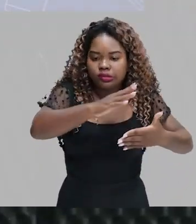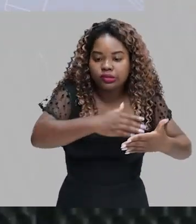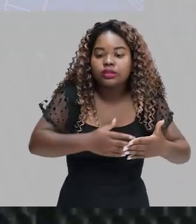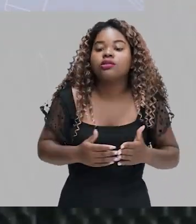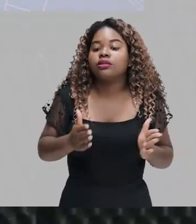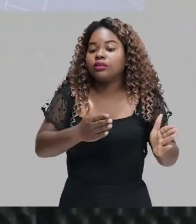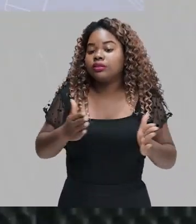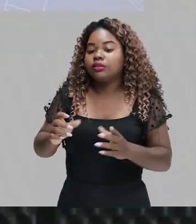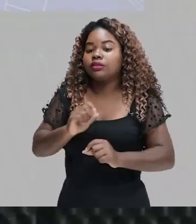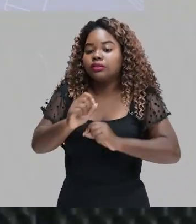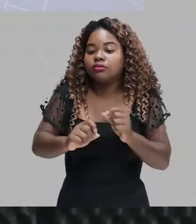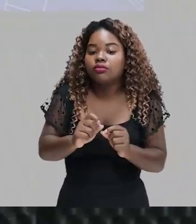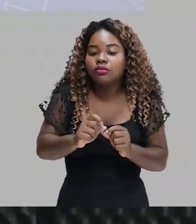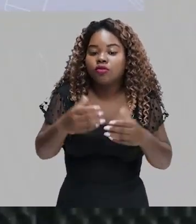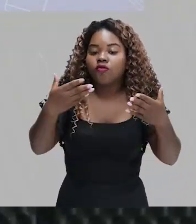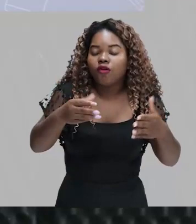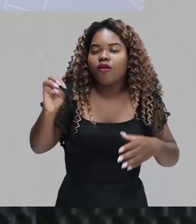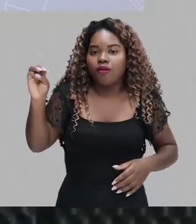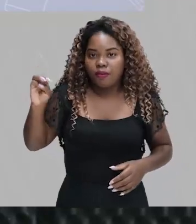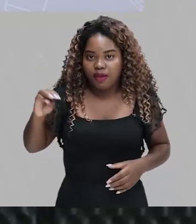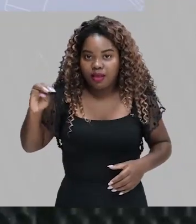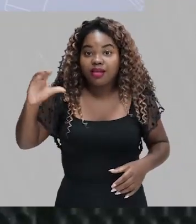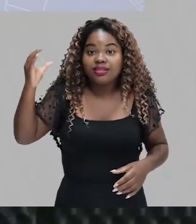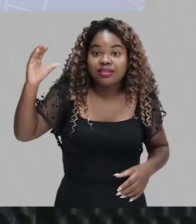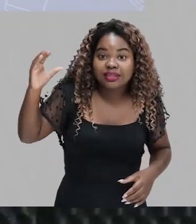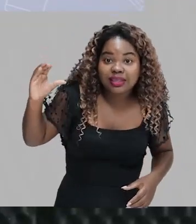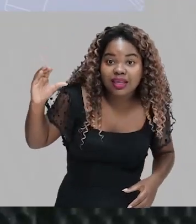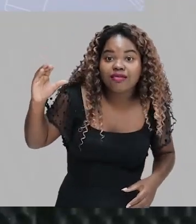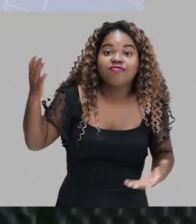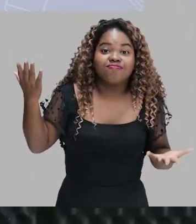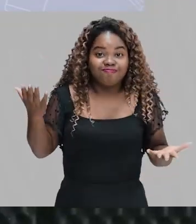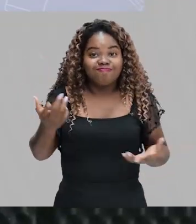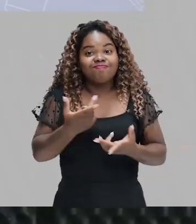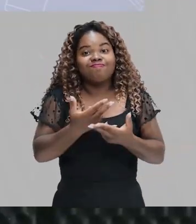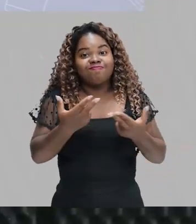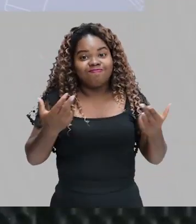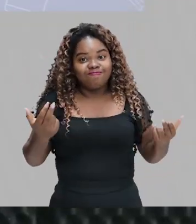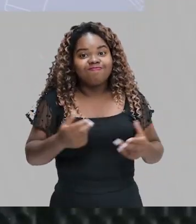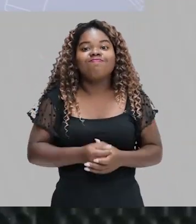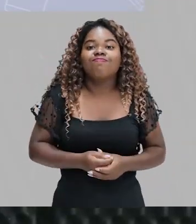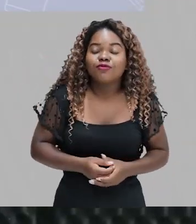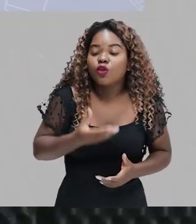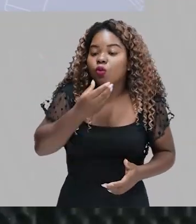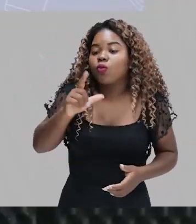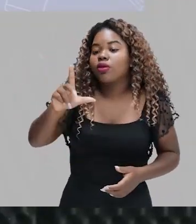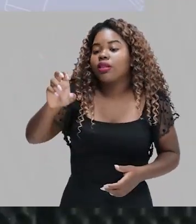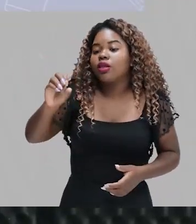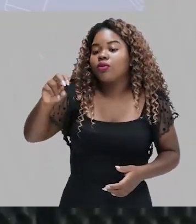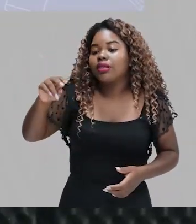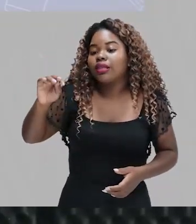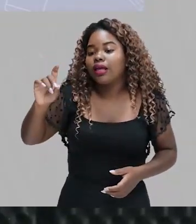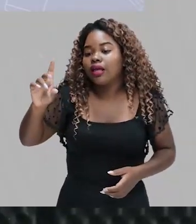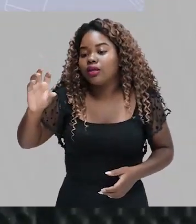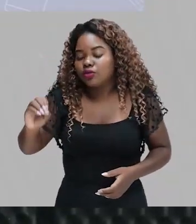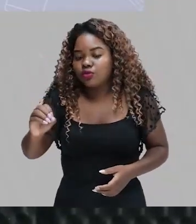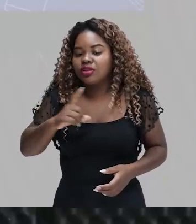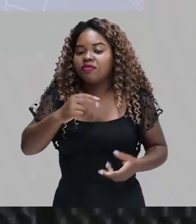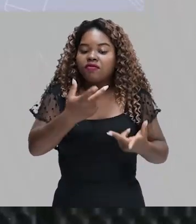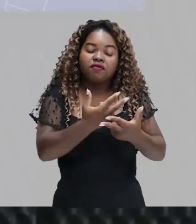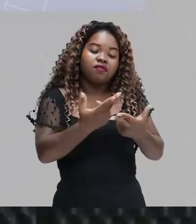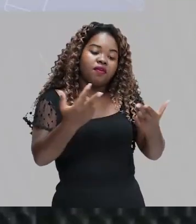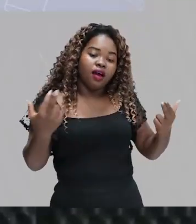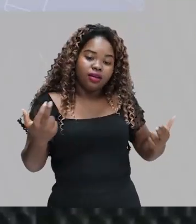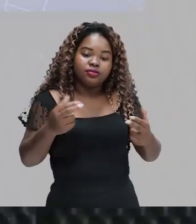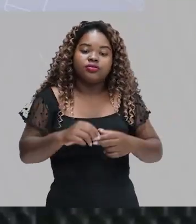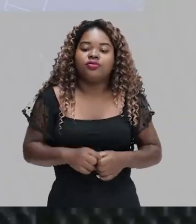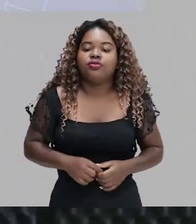em matemática, ciência, geometria. Leonardo da Vinci vai fazendo uma série de situações, aí a gente vai passar a aula toda falando